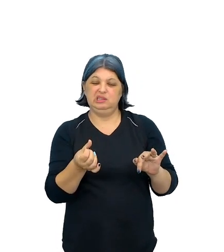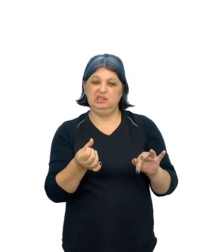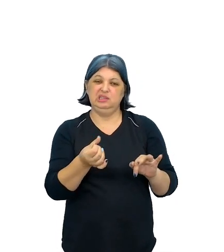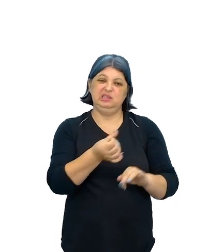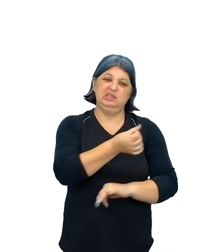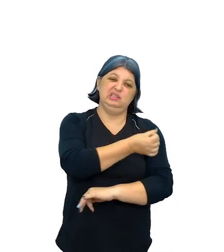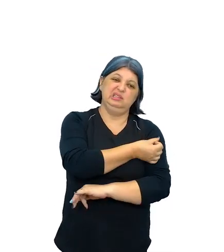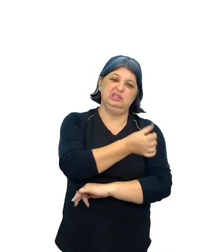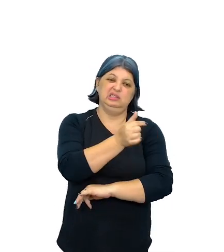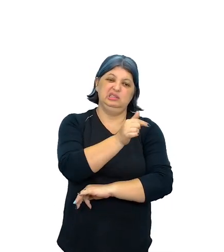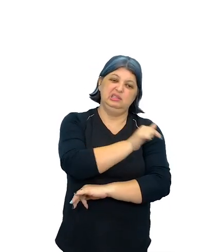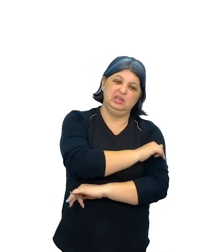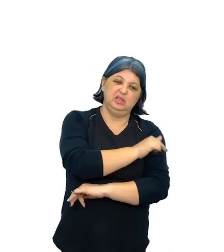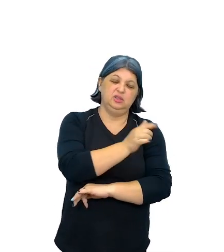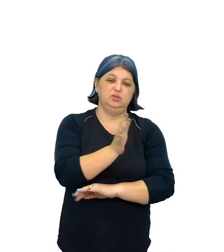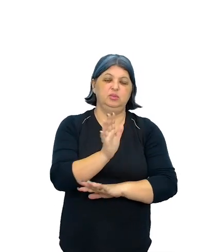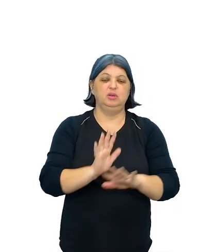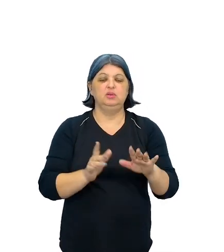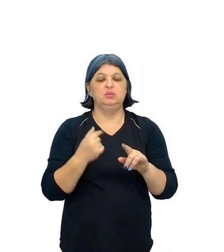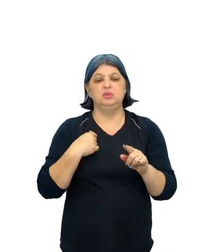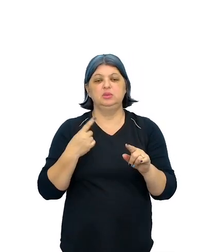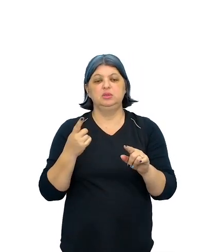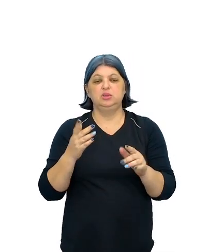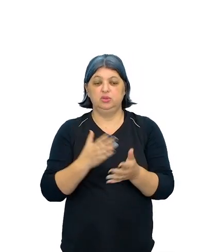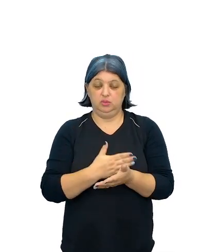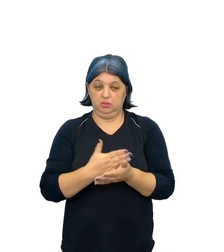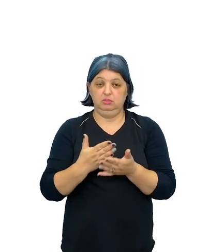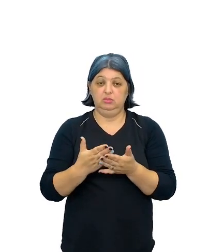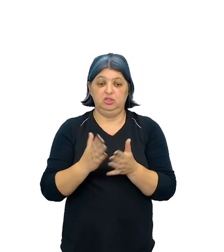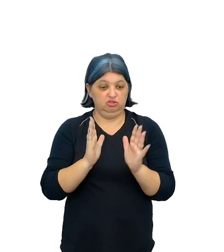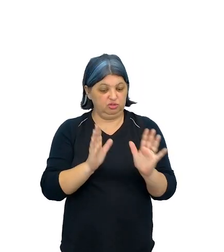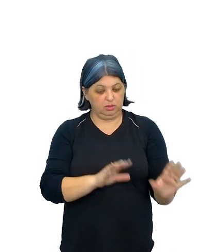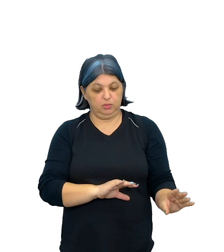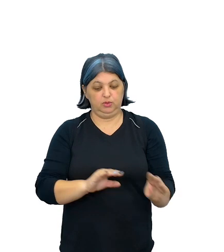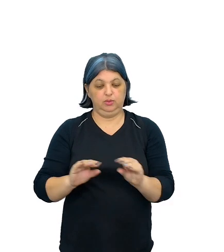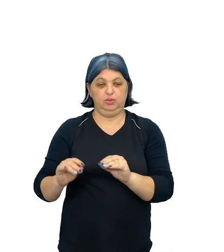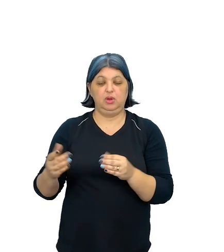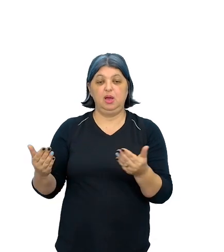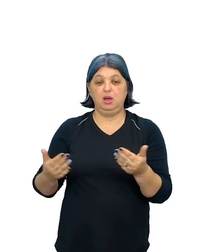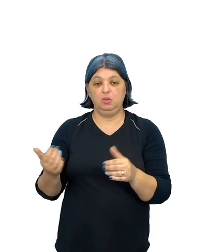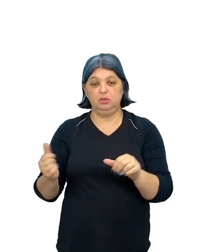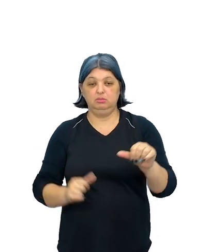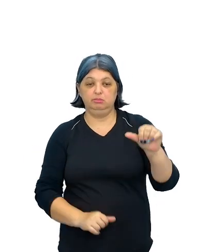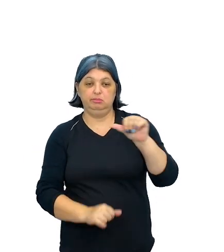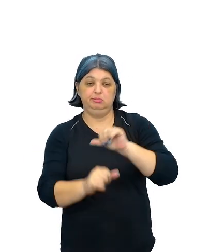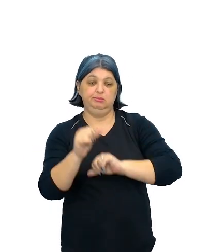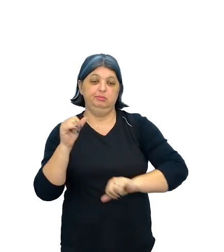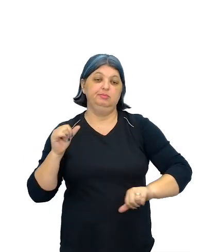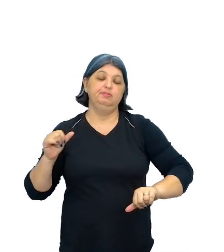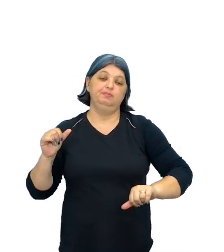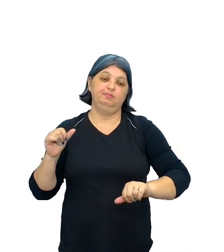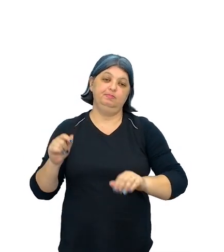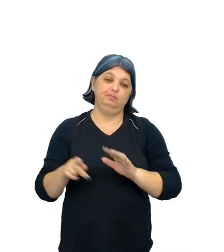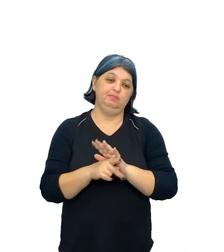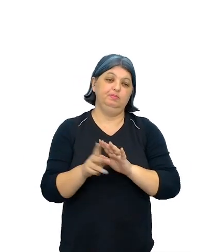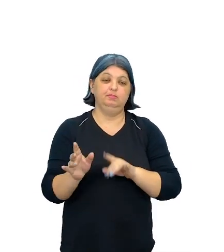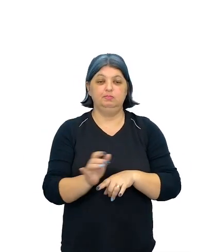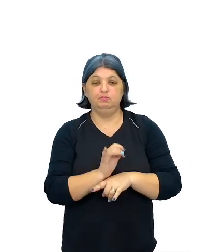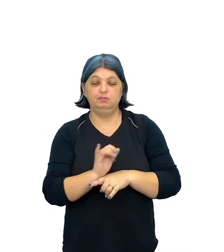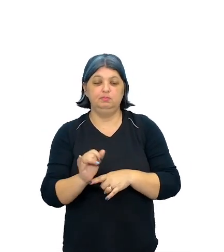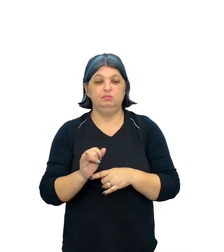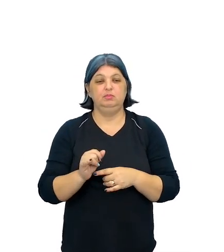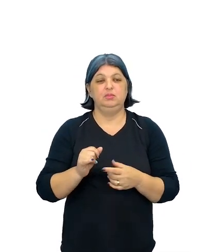né? Eles saíram dos anos iniciais e estão enveredando agora pelo caminho, né, de